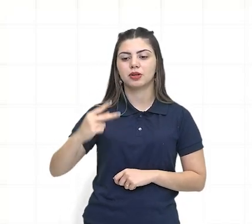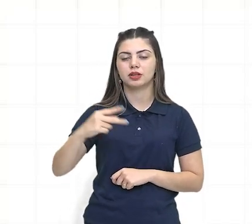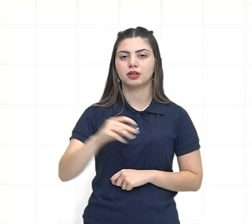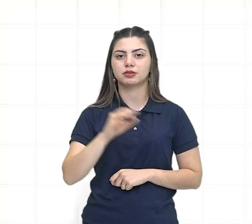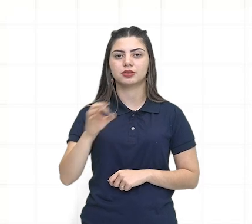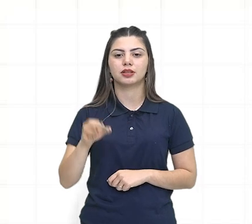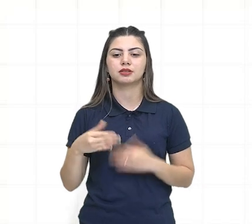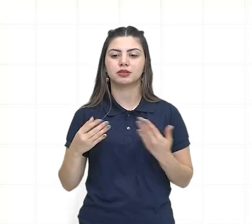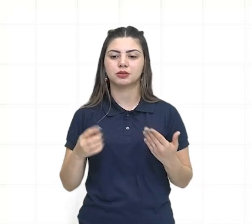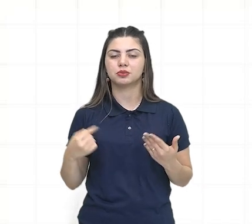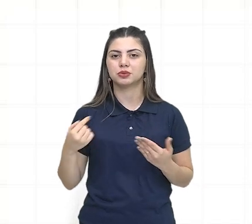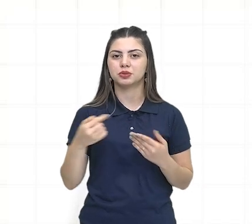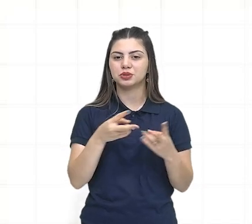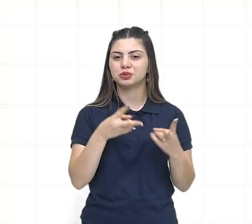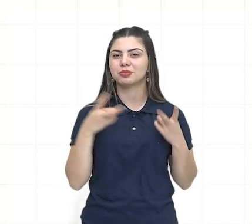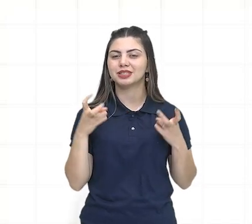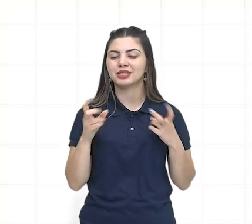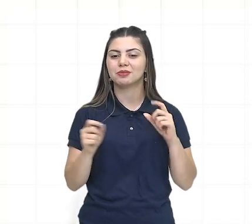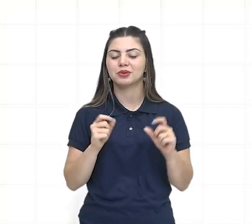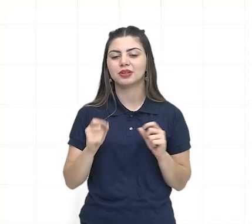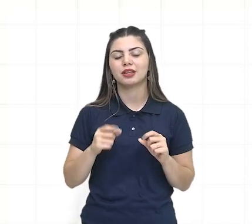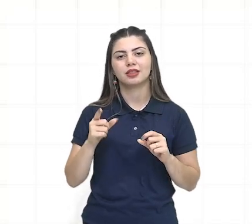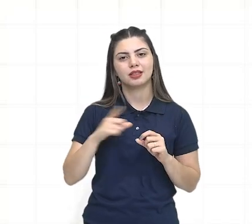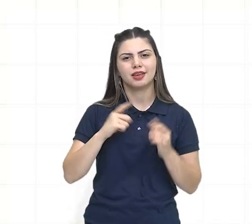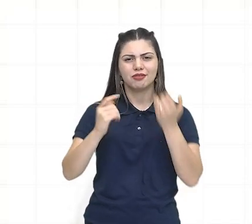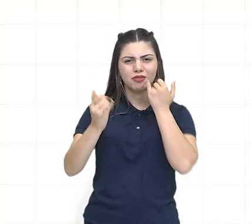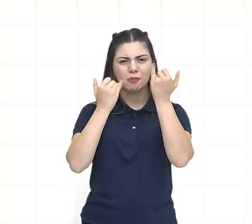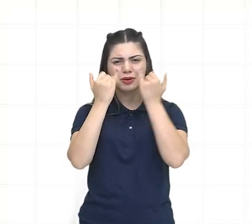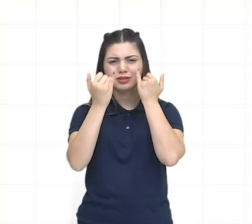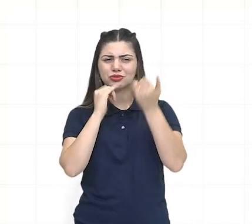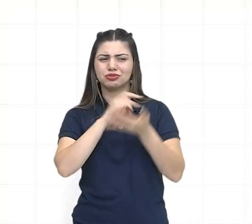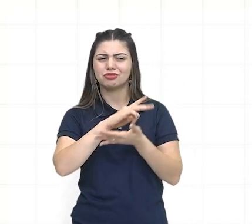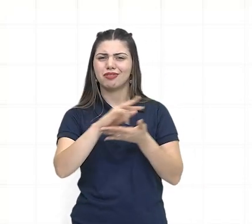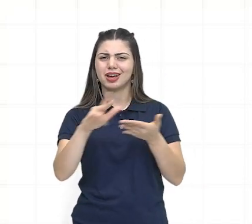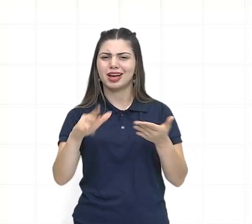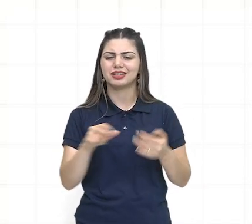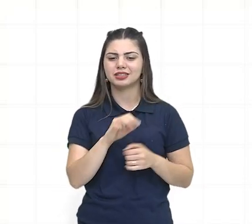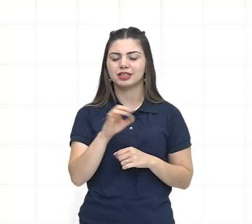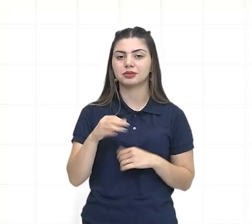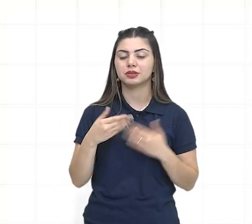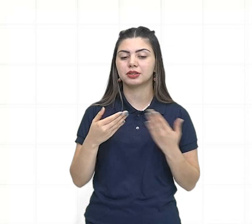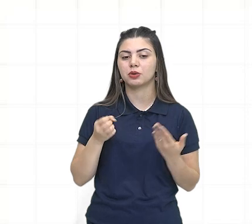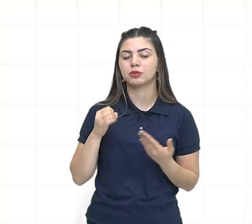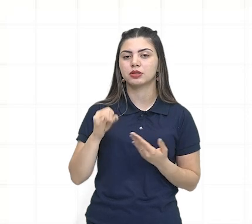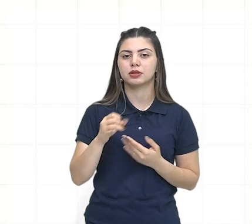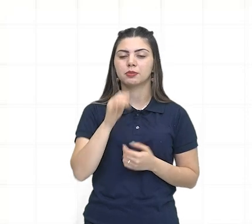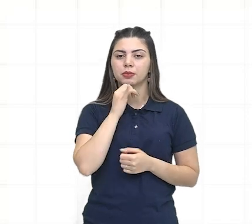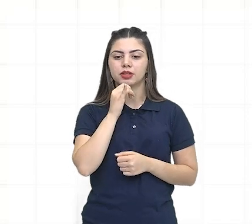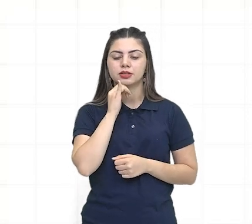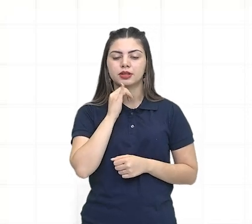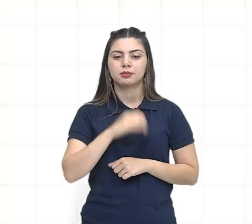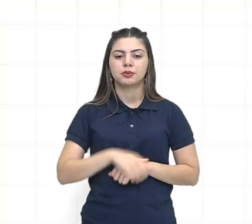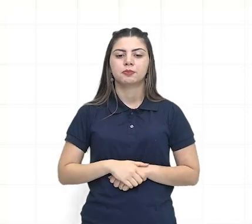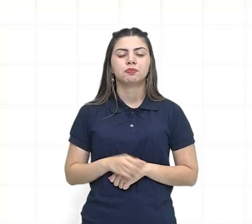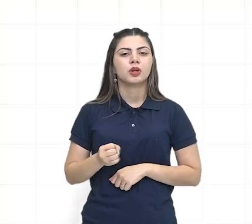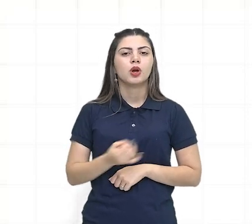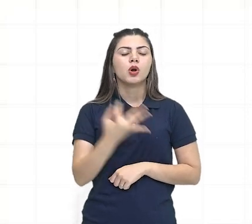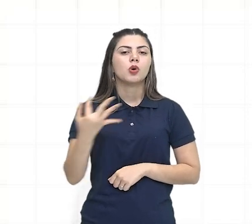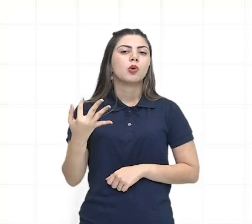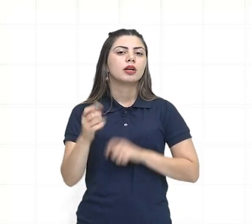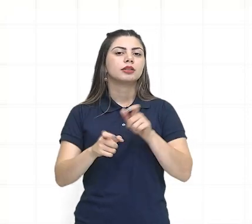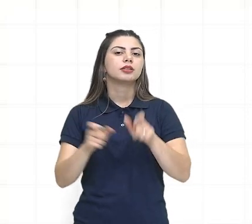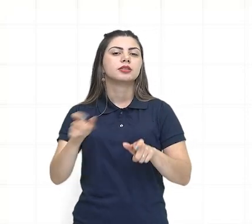gente pode observar aqui, né, uma série de informações. Se nós pegarmos aqui, quantas pessoas